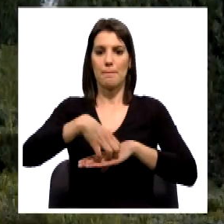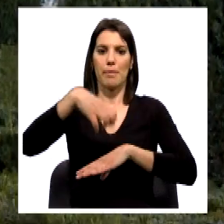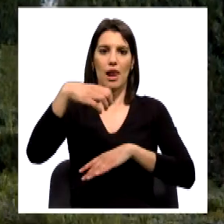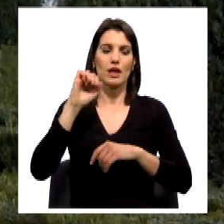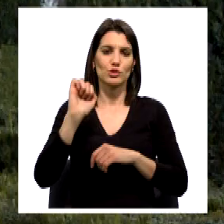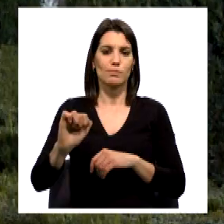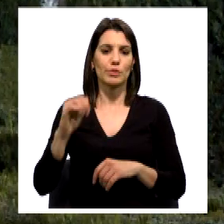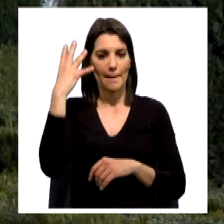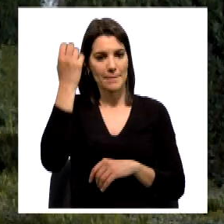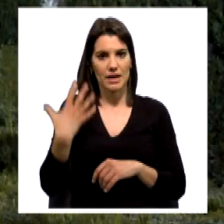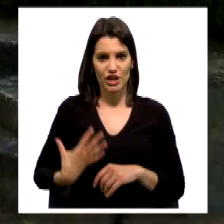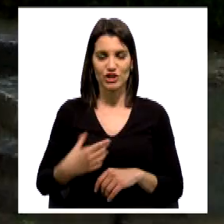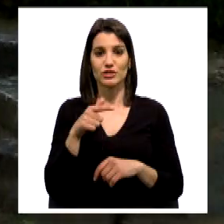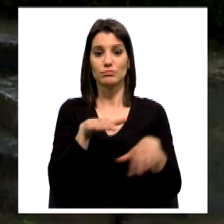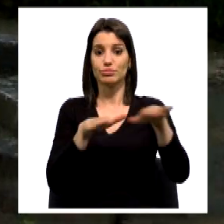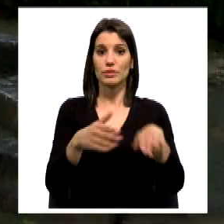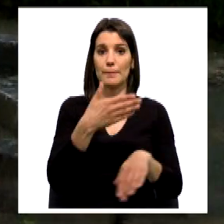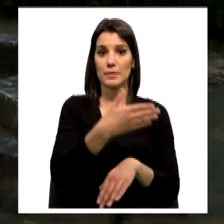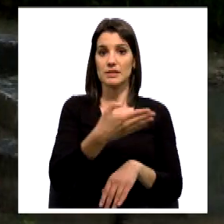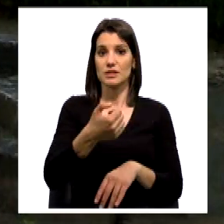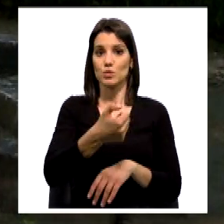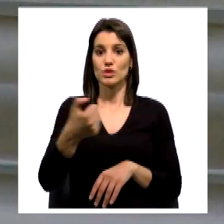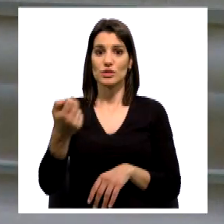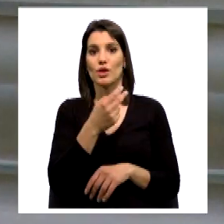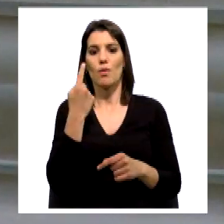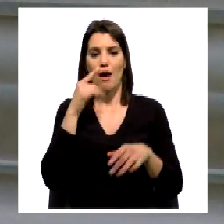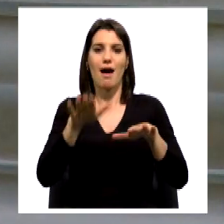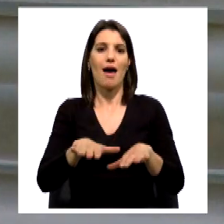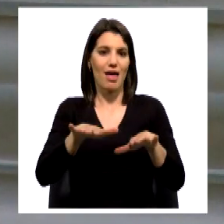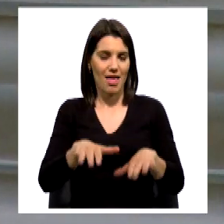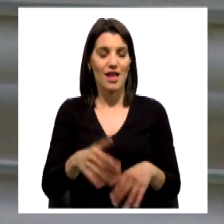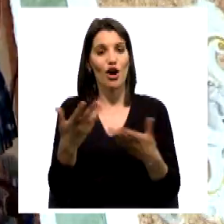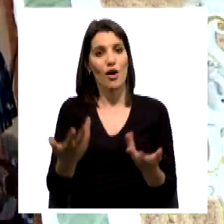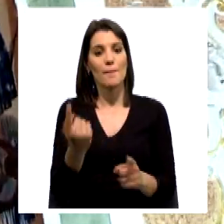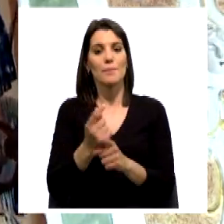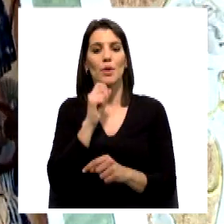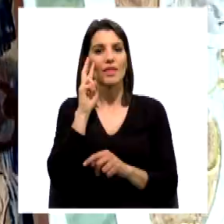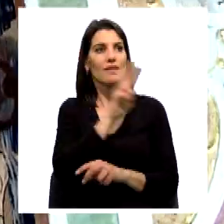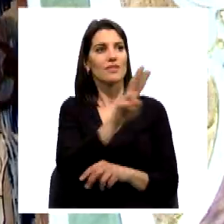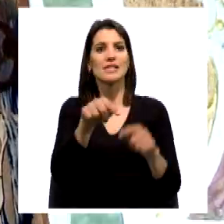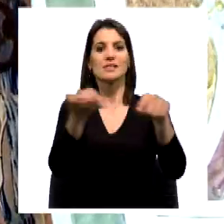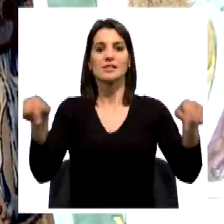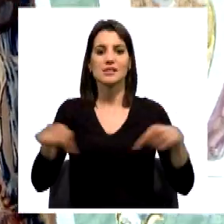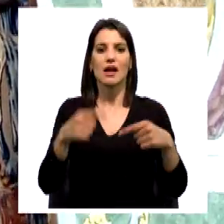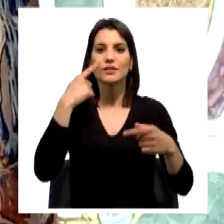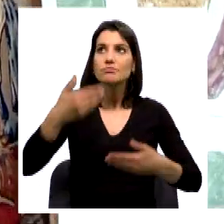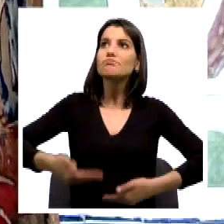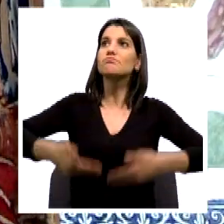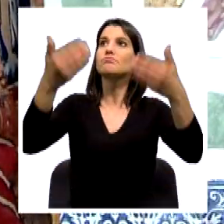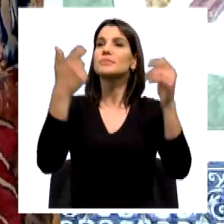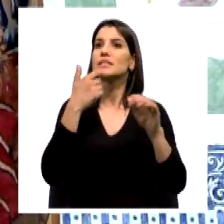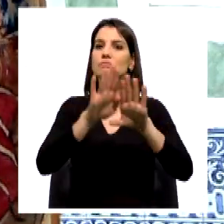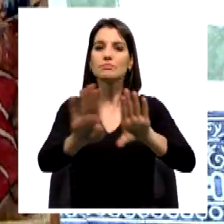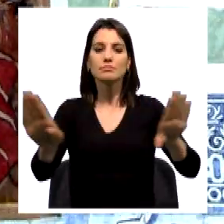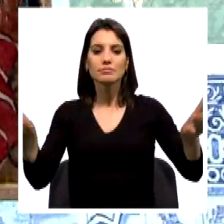jardins e do Palácio dos Marqueses da Fronteira. Sobreviveu ao terremoto de 1755. Ainda hoje se podem ver as salas decoradas com